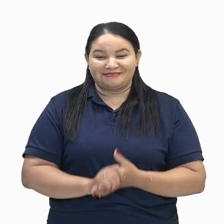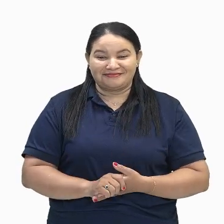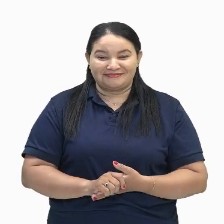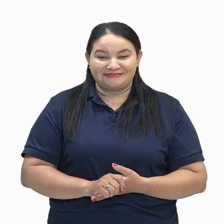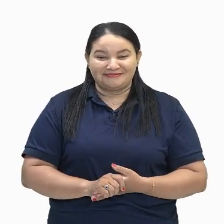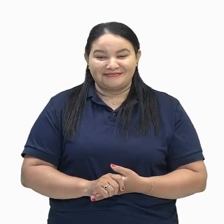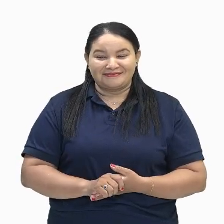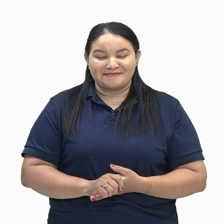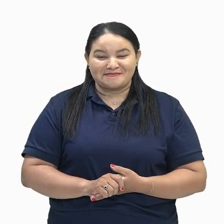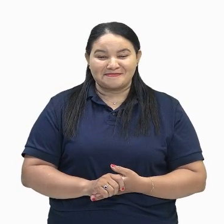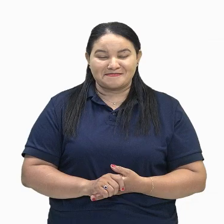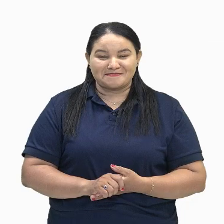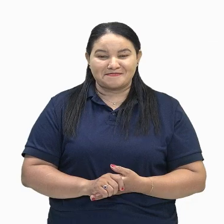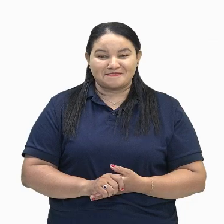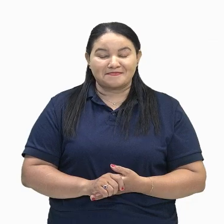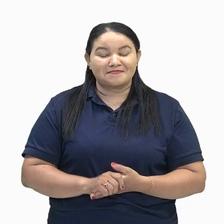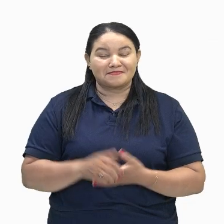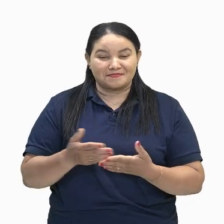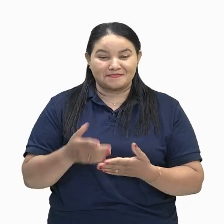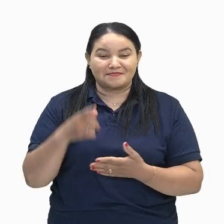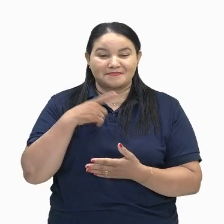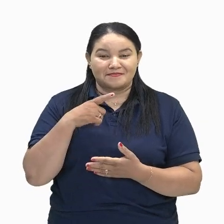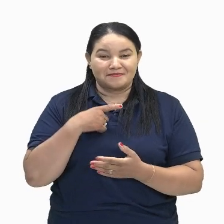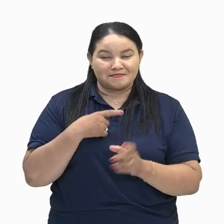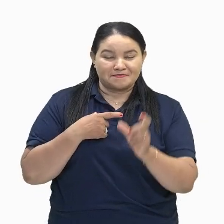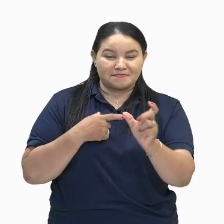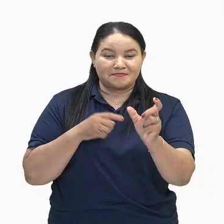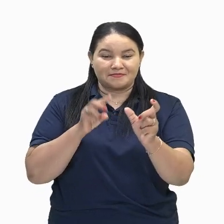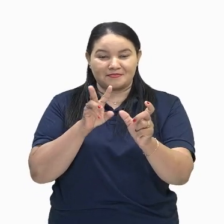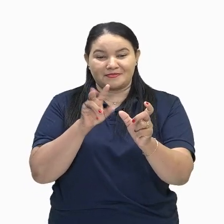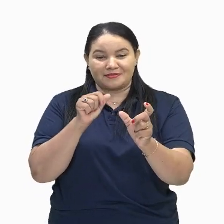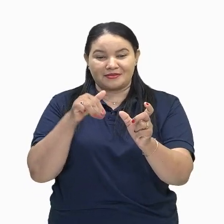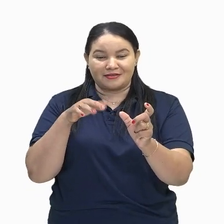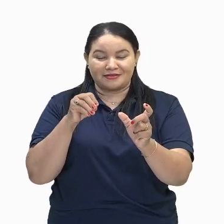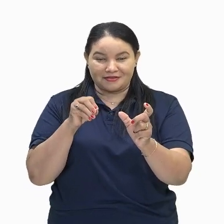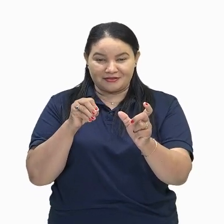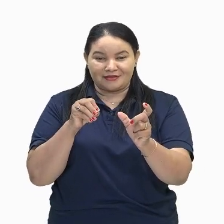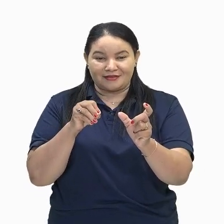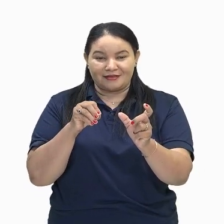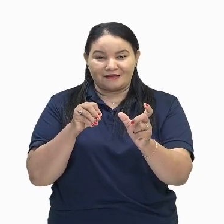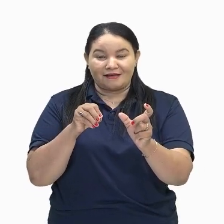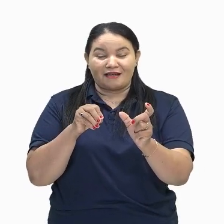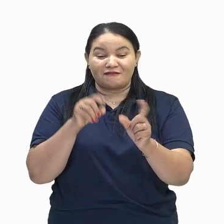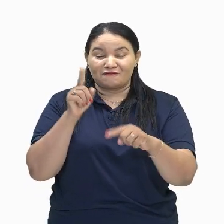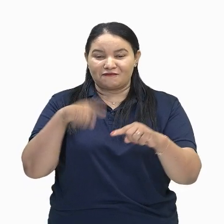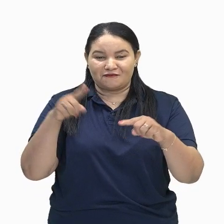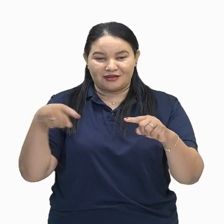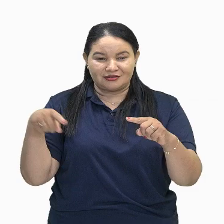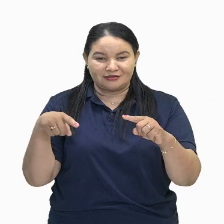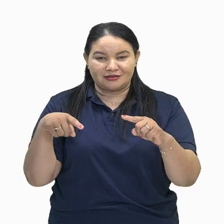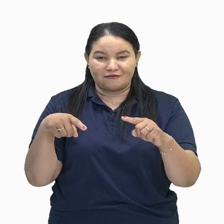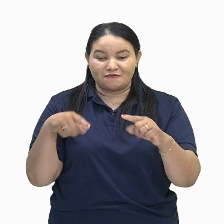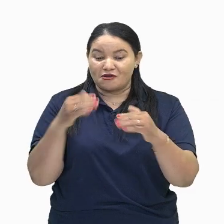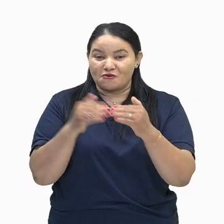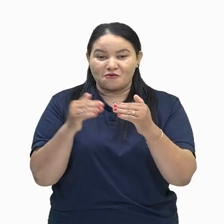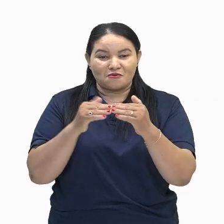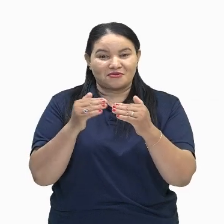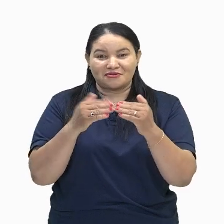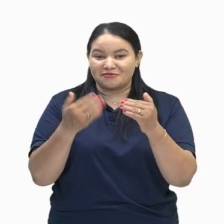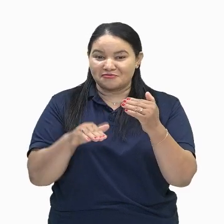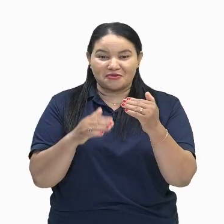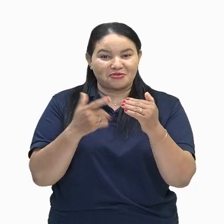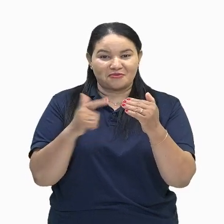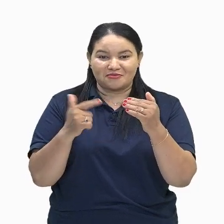favor. Então, nós temos a palavra vamos, que é o verbo que está variando, aí não tem a concordância, né? O verbo está sem